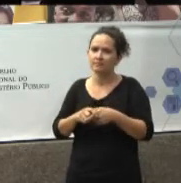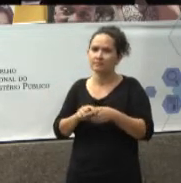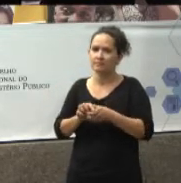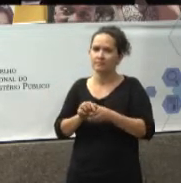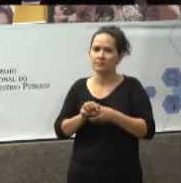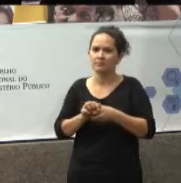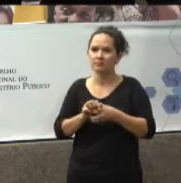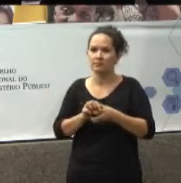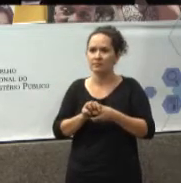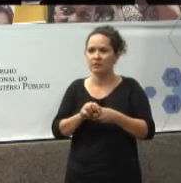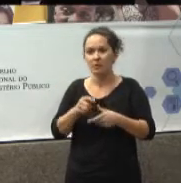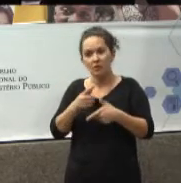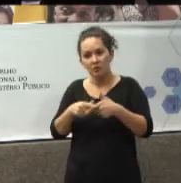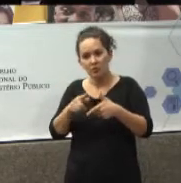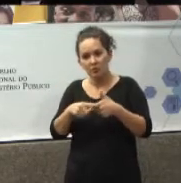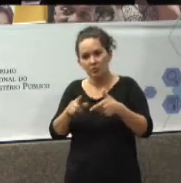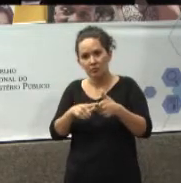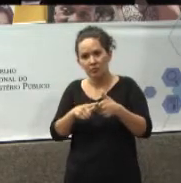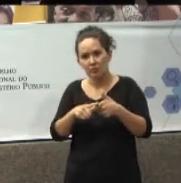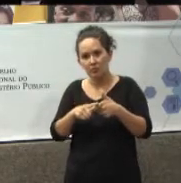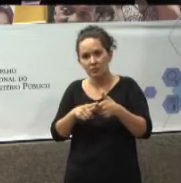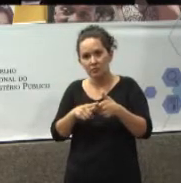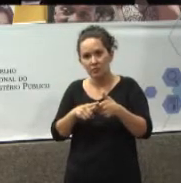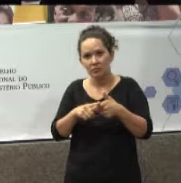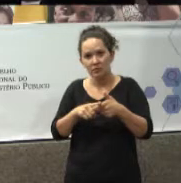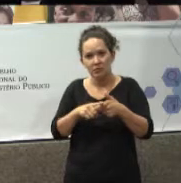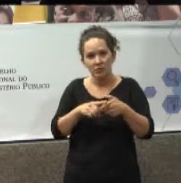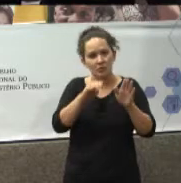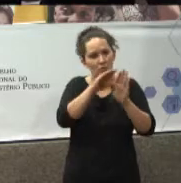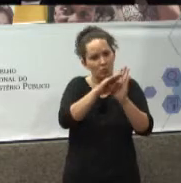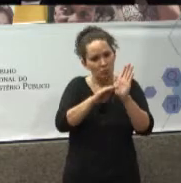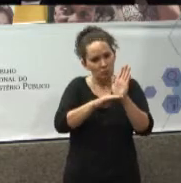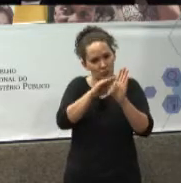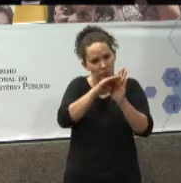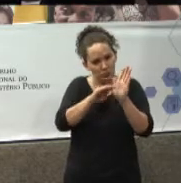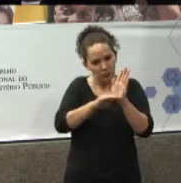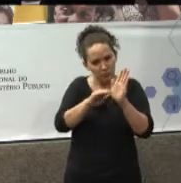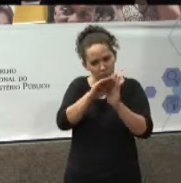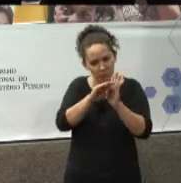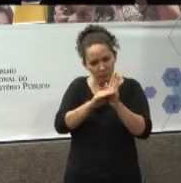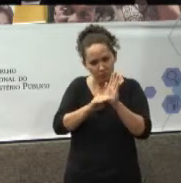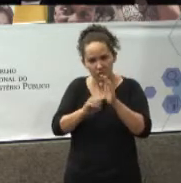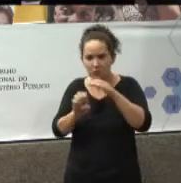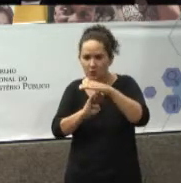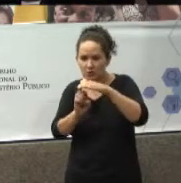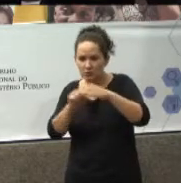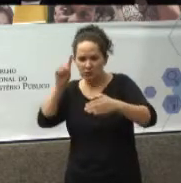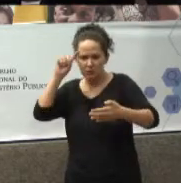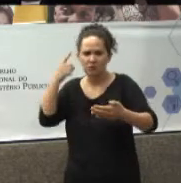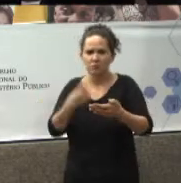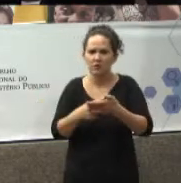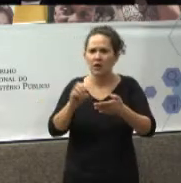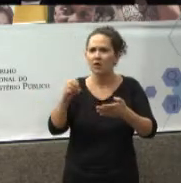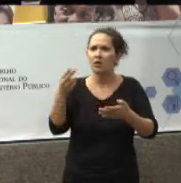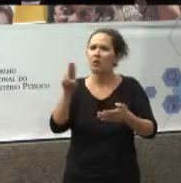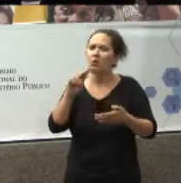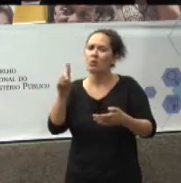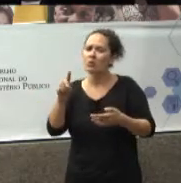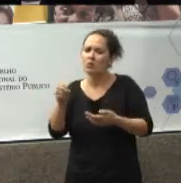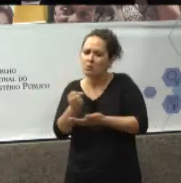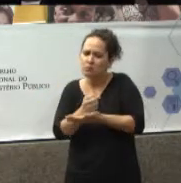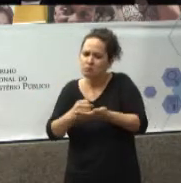não há controvérsia para definir se as operadoras de planos de saúde estão obrigadas ou não a fornecer medicamento